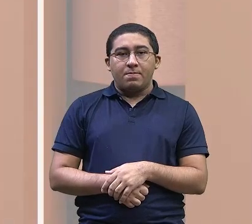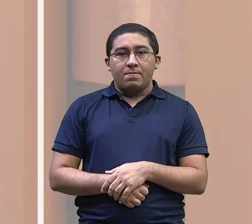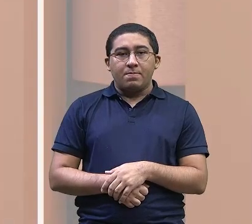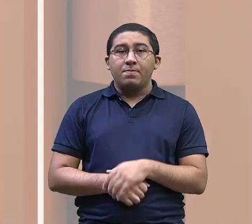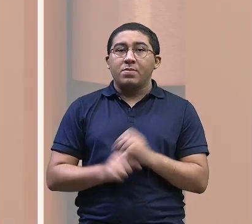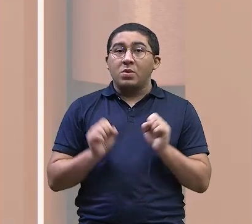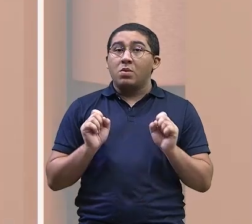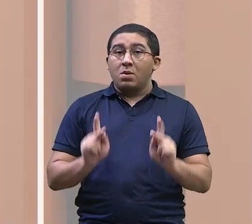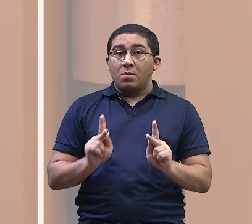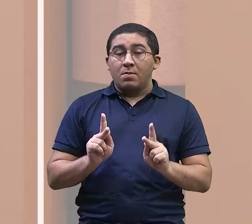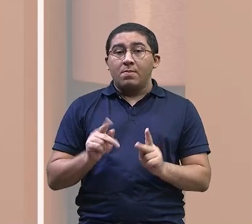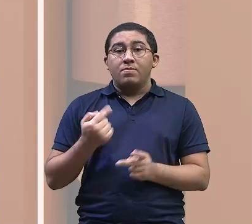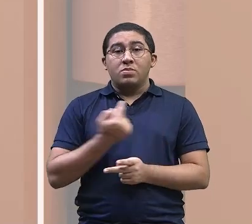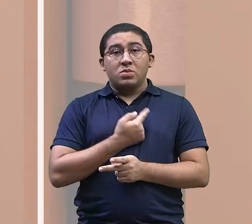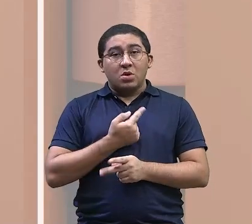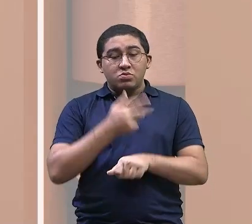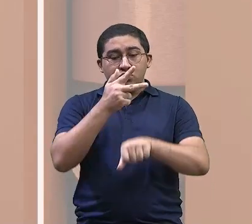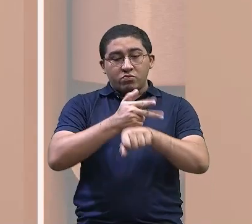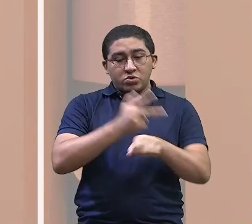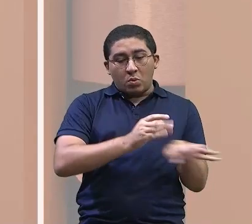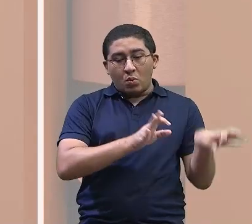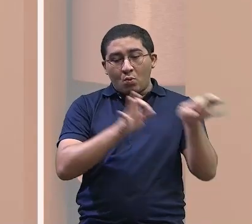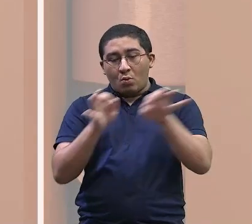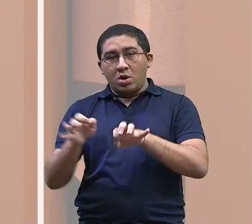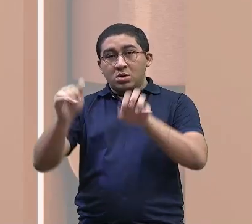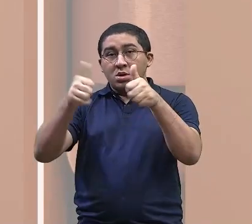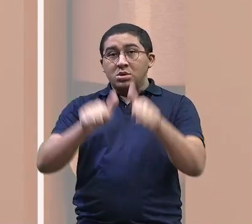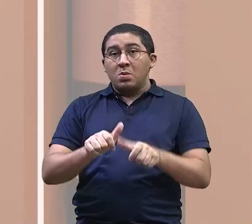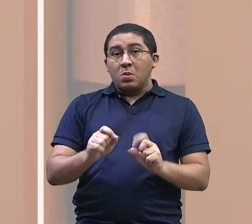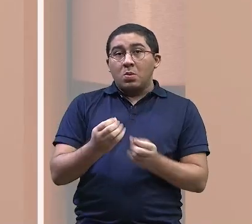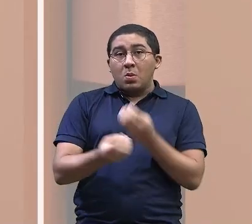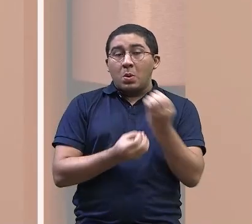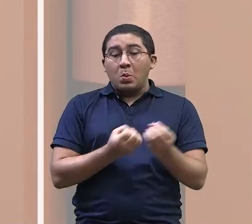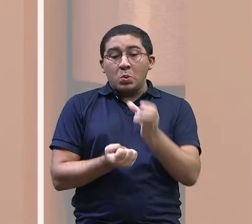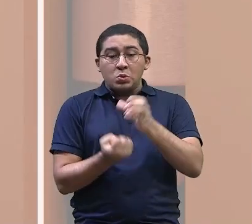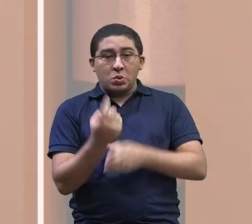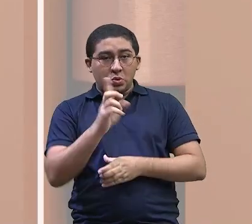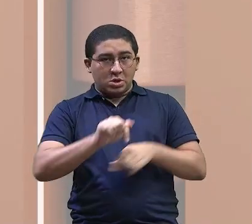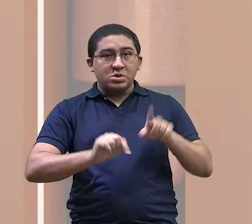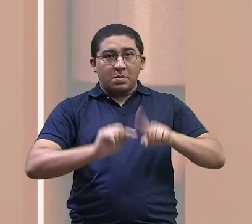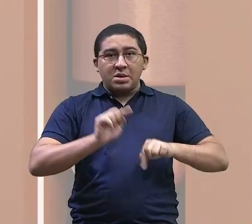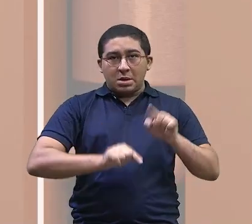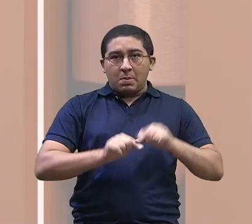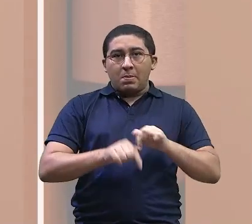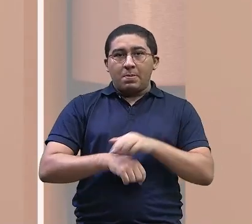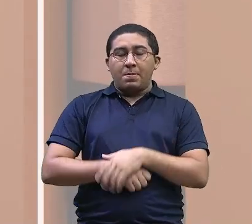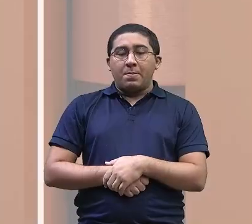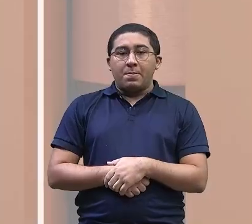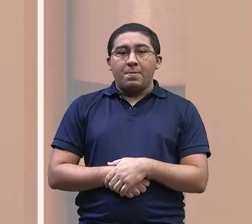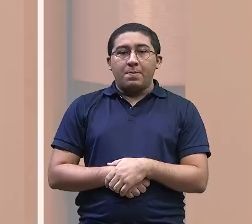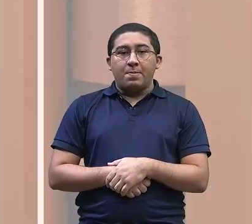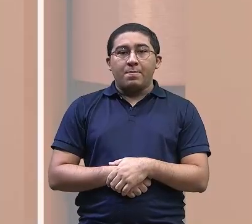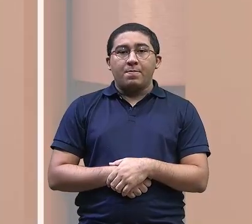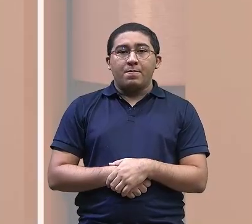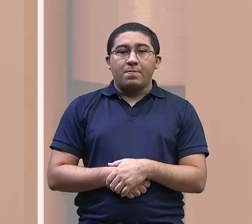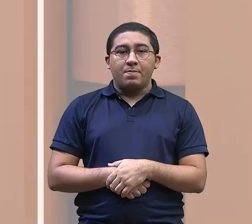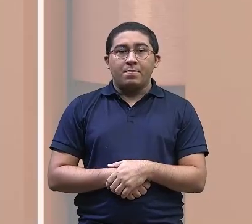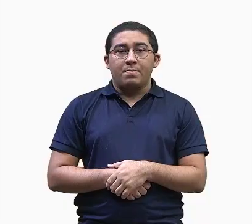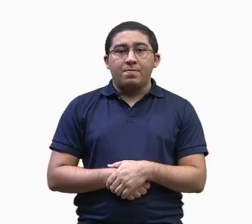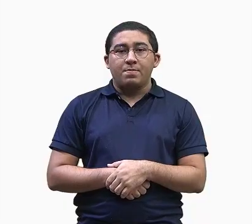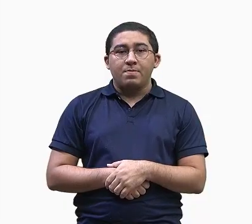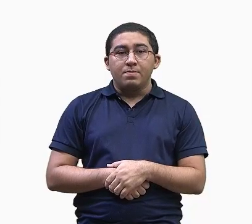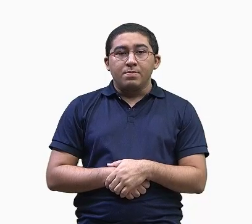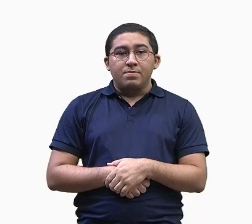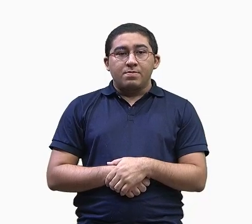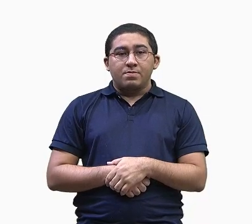Muito bem, então verificamos aí um pouco desse processo de formação dessas bacias sedimentares. E aí nós temos também que o carvão